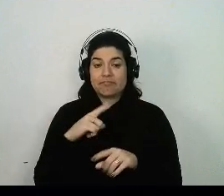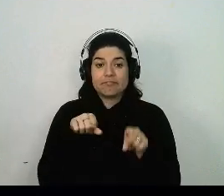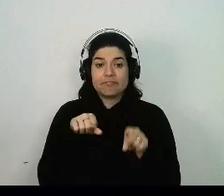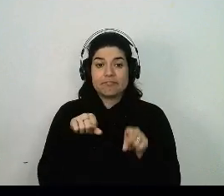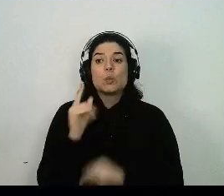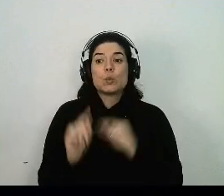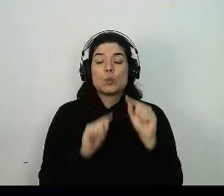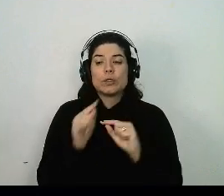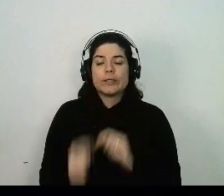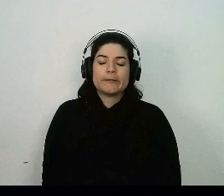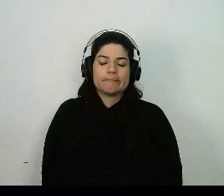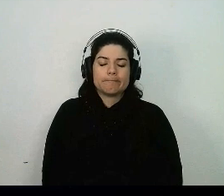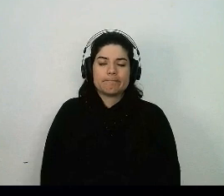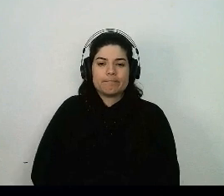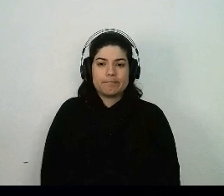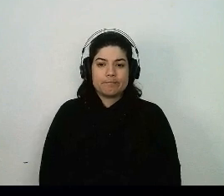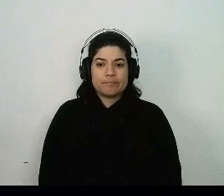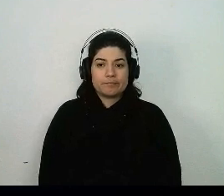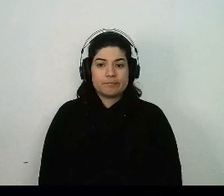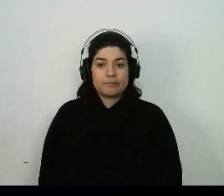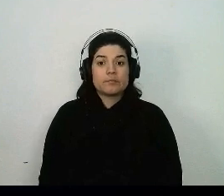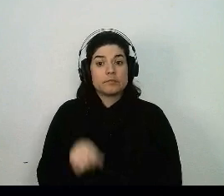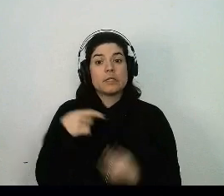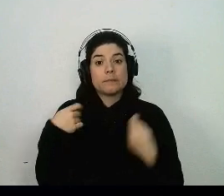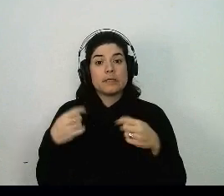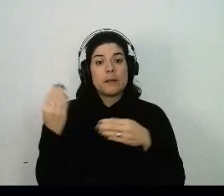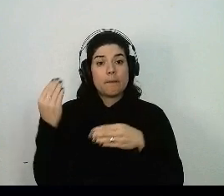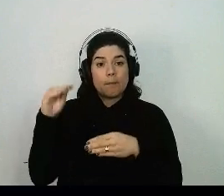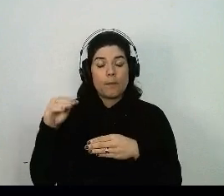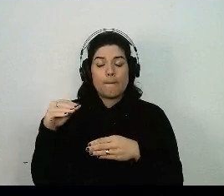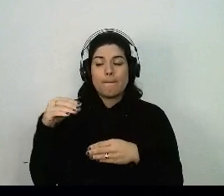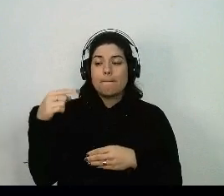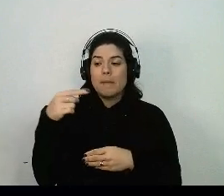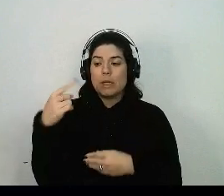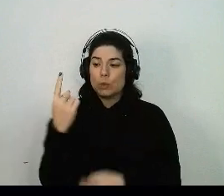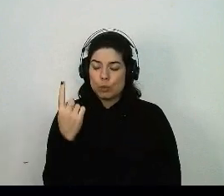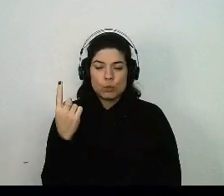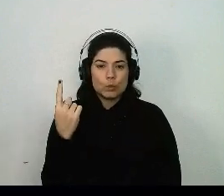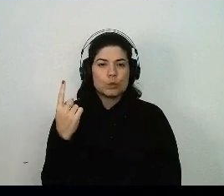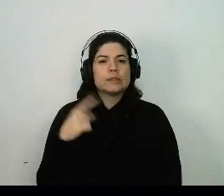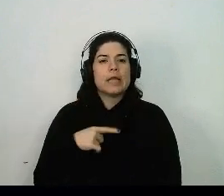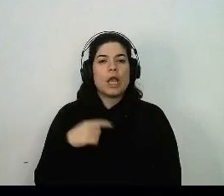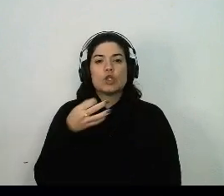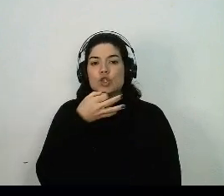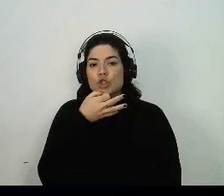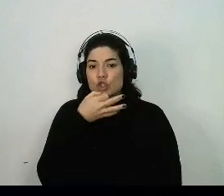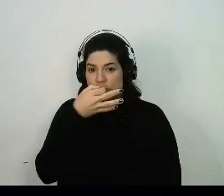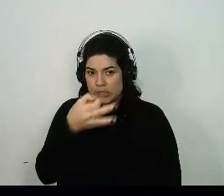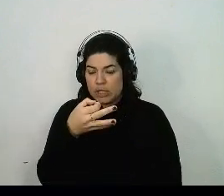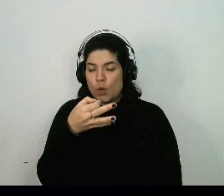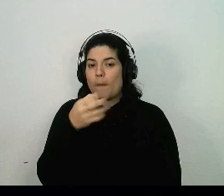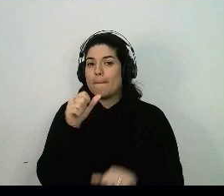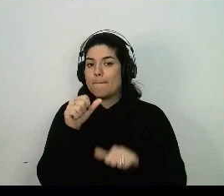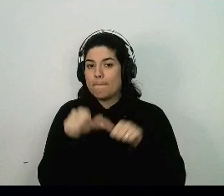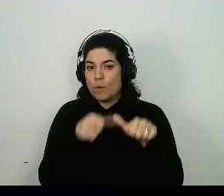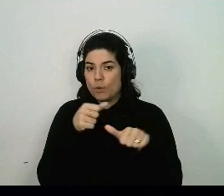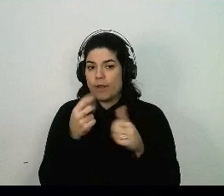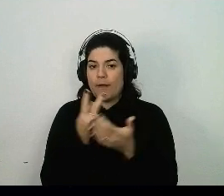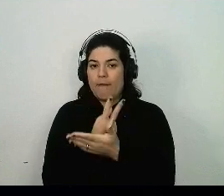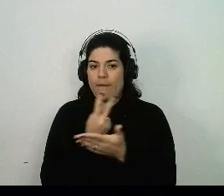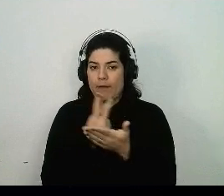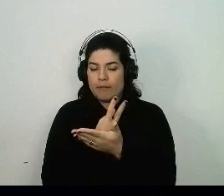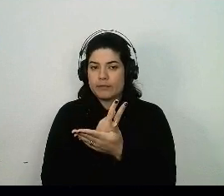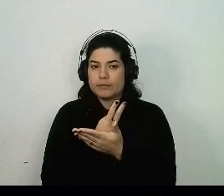que tu tem que adicionar o menos um, ela te dá uma sugestão de correção para aquele determinado erro. E isso